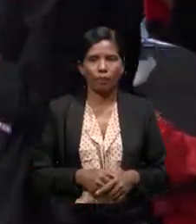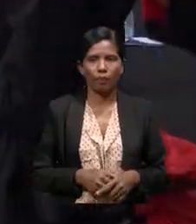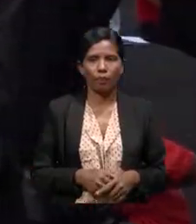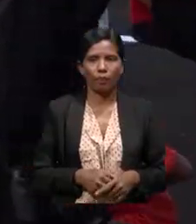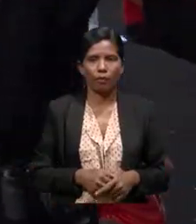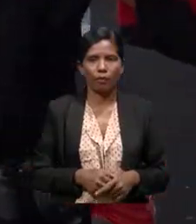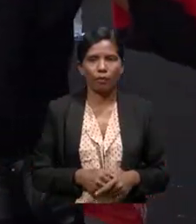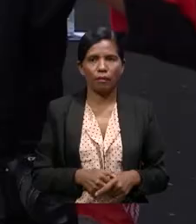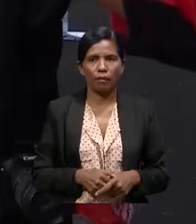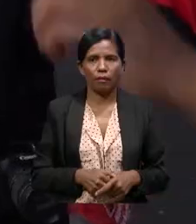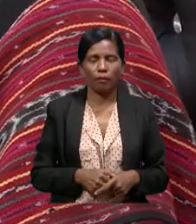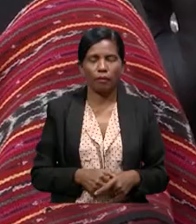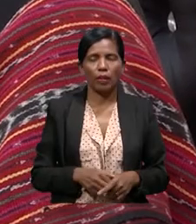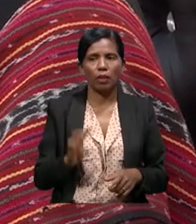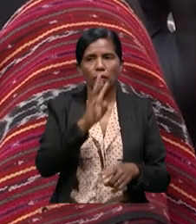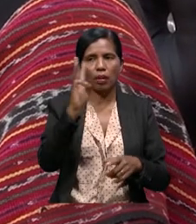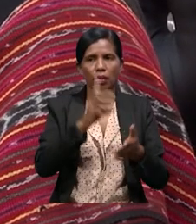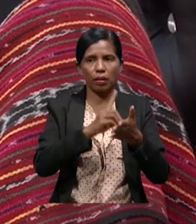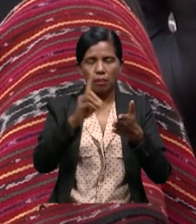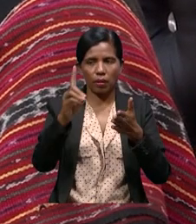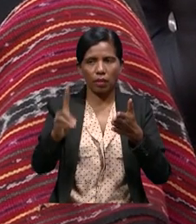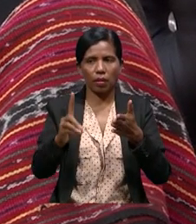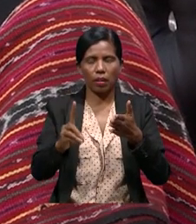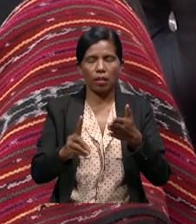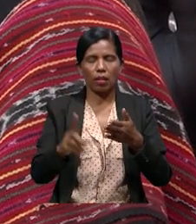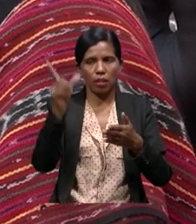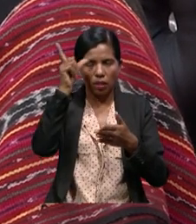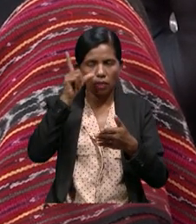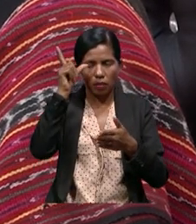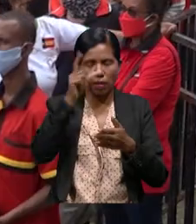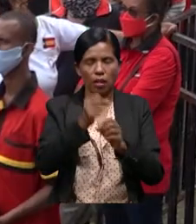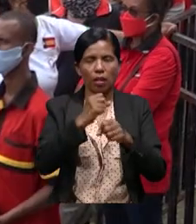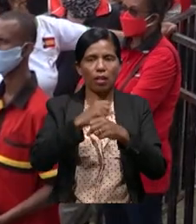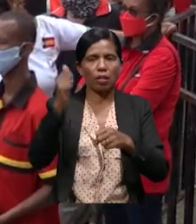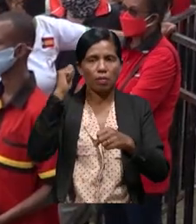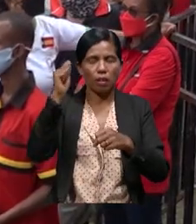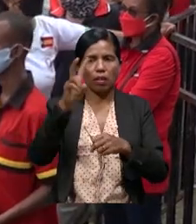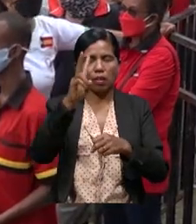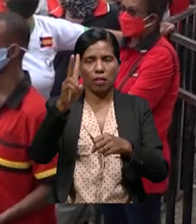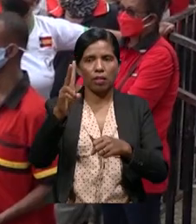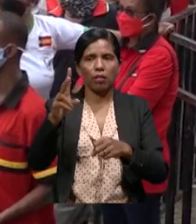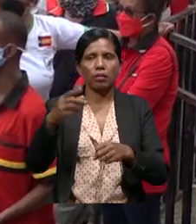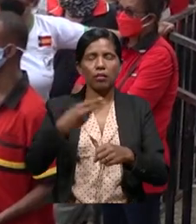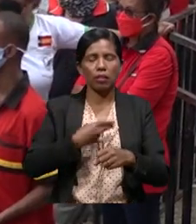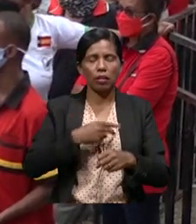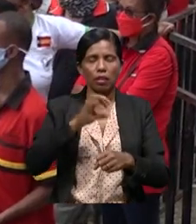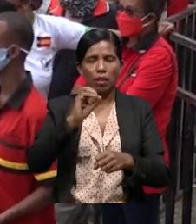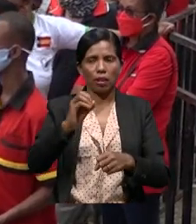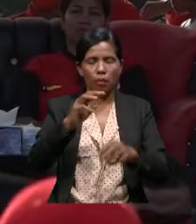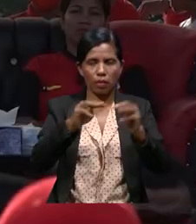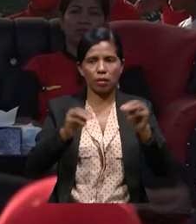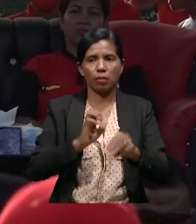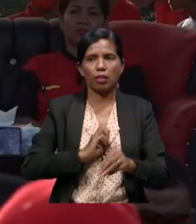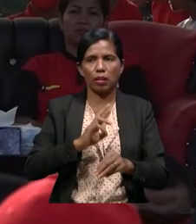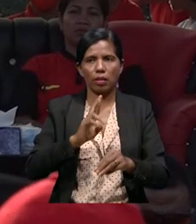Ia kuarta semana ne kandidatu Presidente Republika Francisco Guterres Luolo halau kampanye badaruak ia kampu Gleno Municipio Ermera.